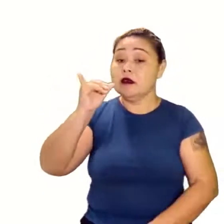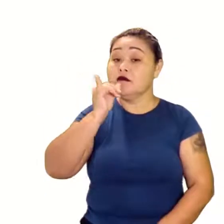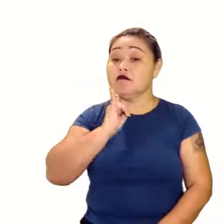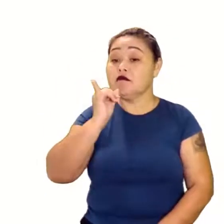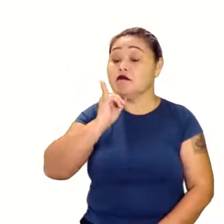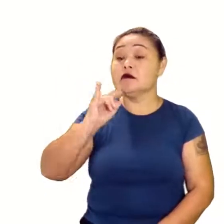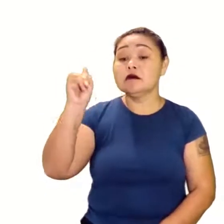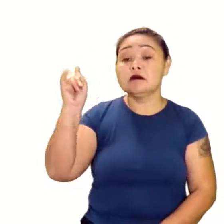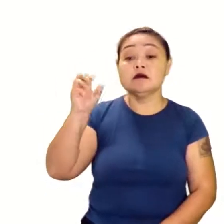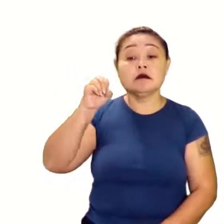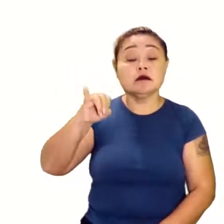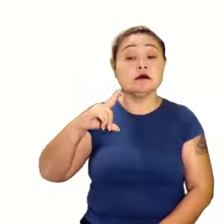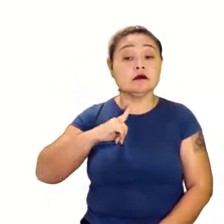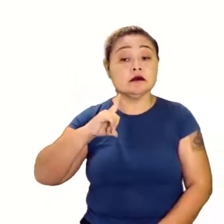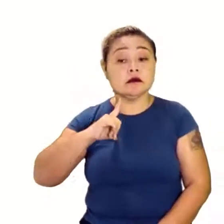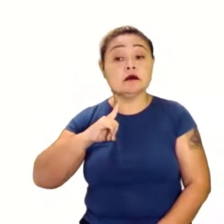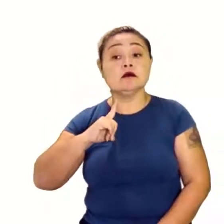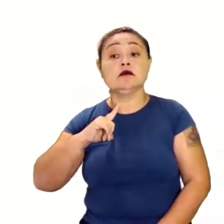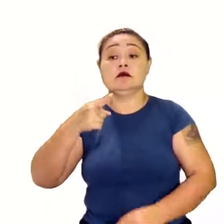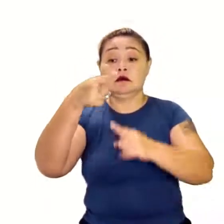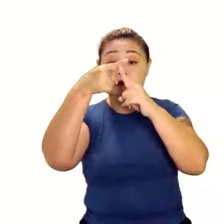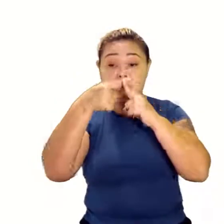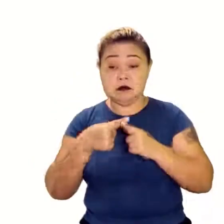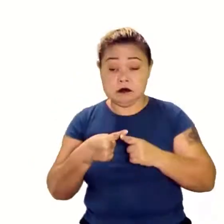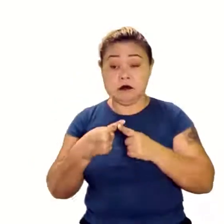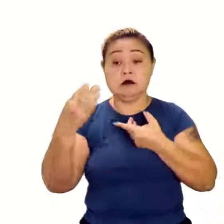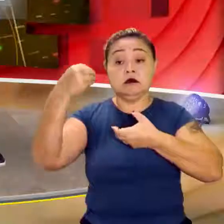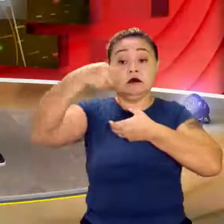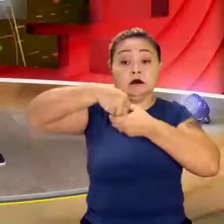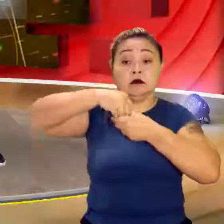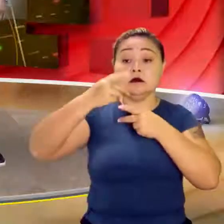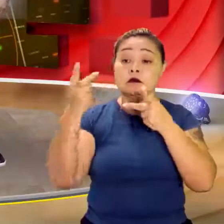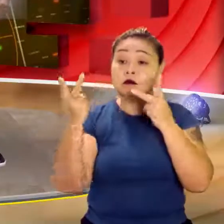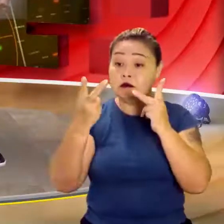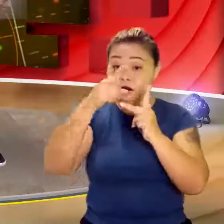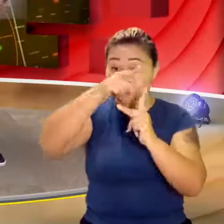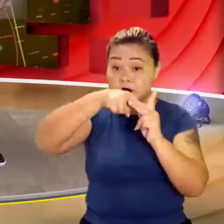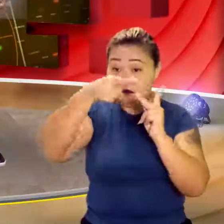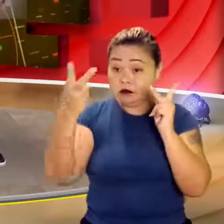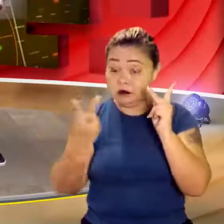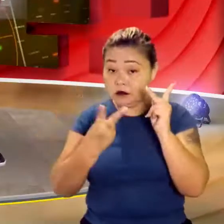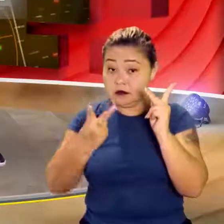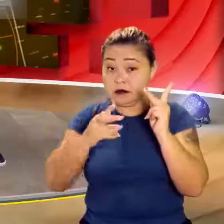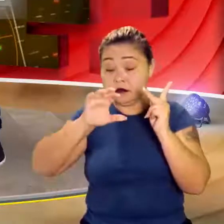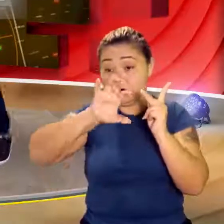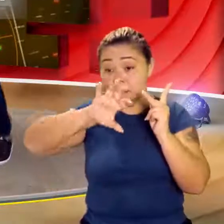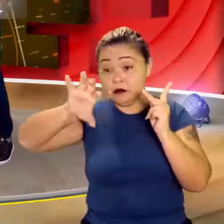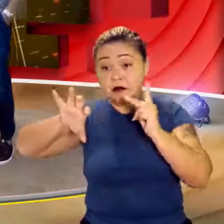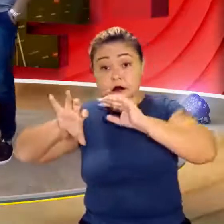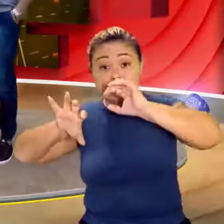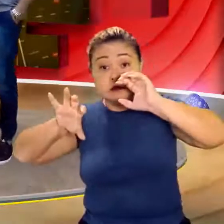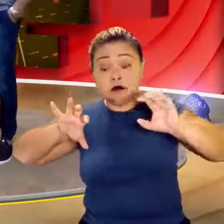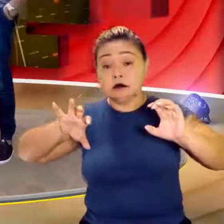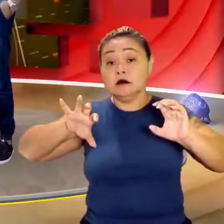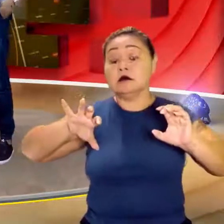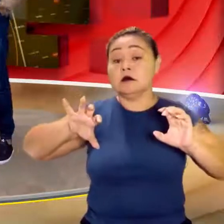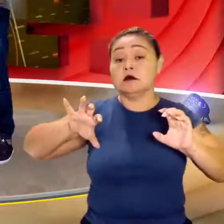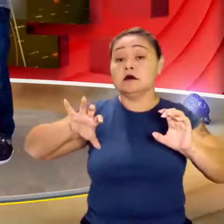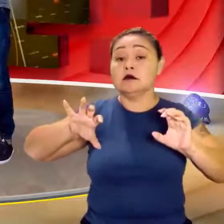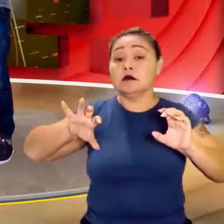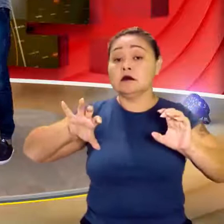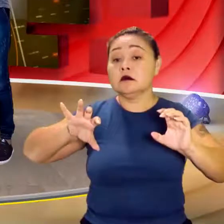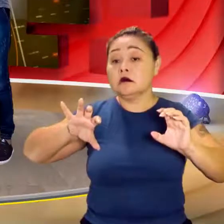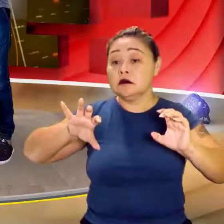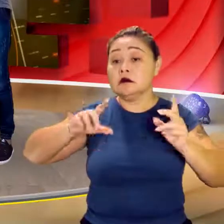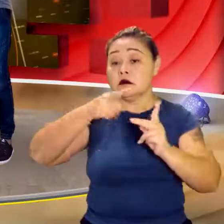exemplos que, se eu tenho um produto dentro do radical, eu posso separar em